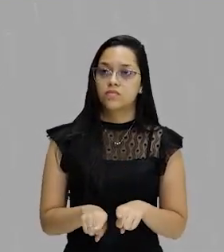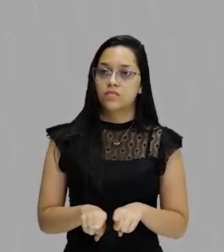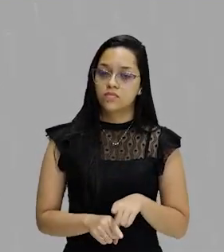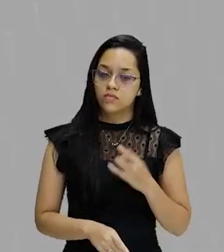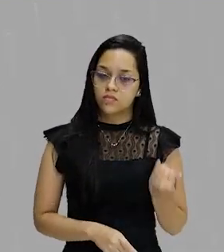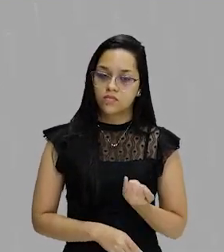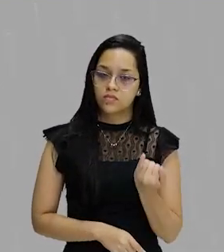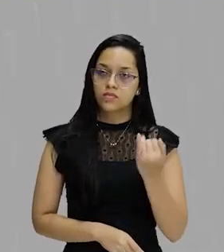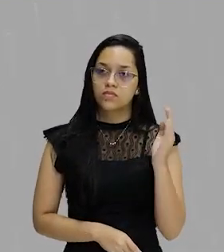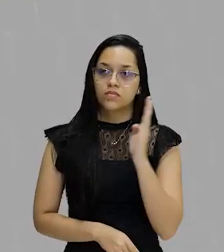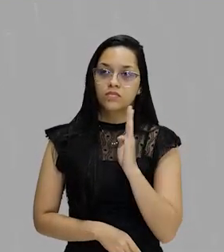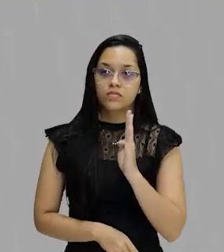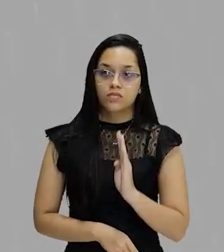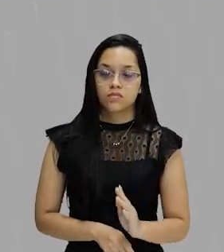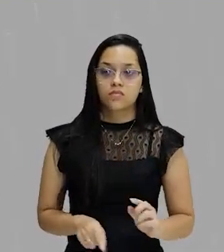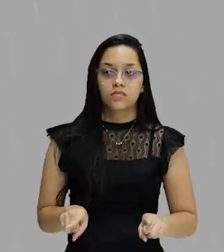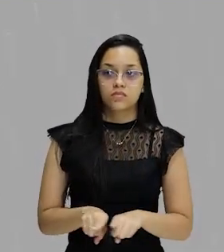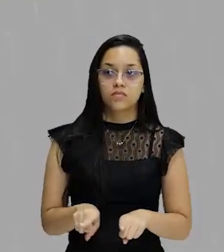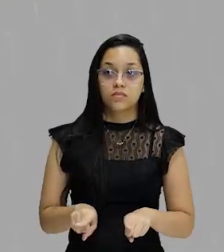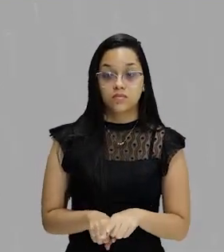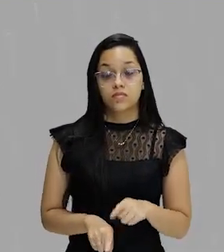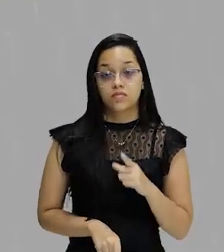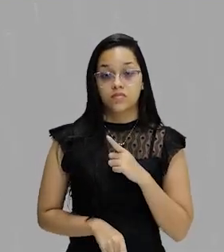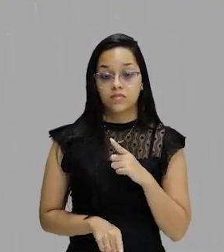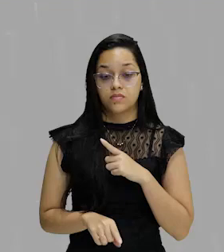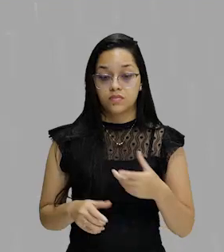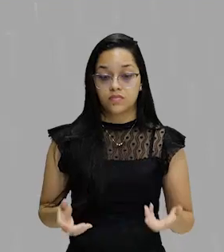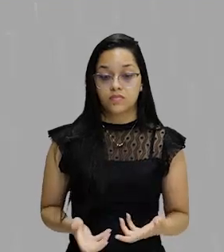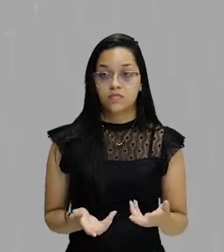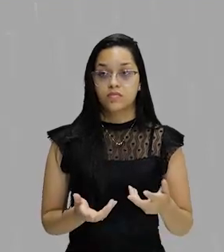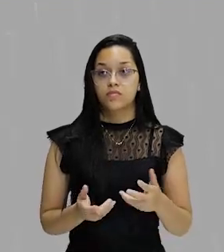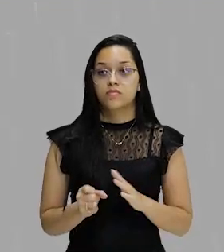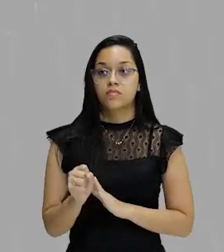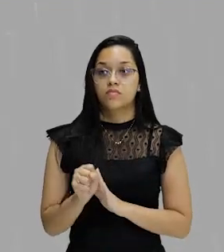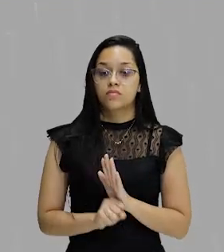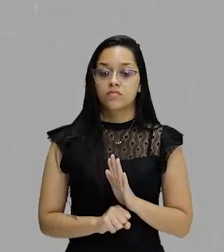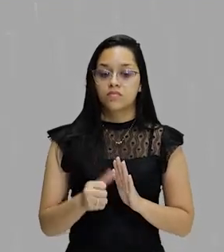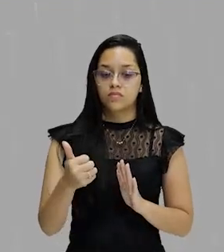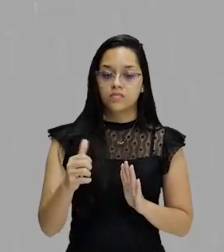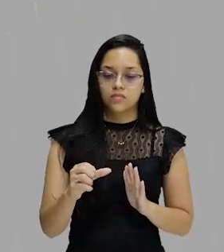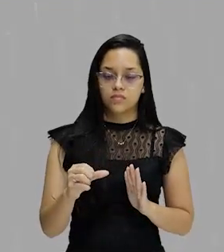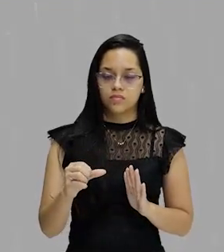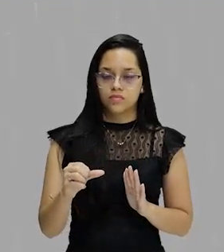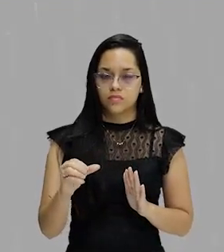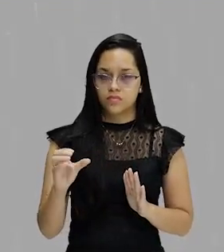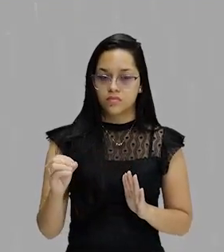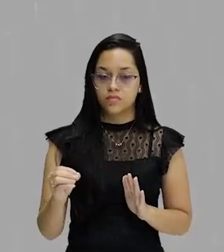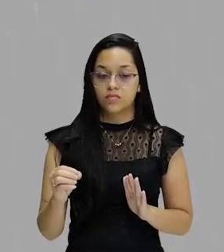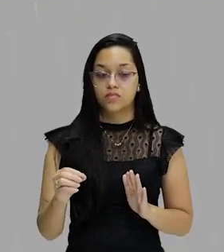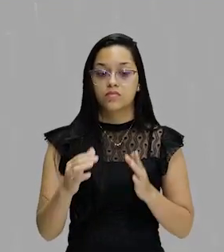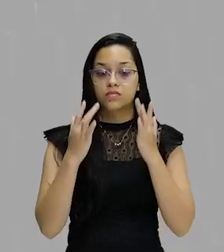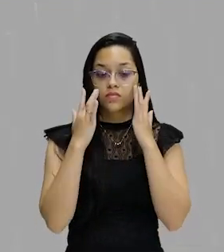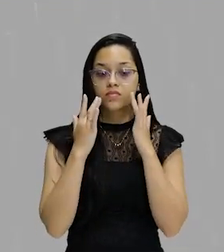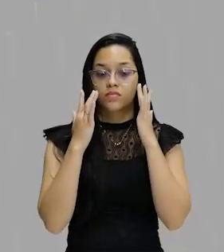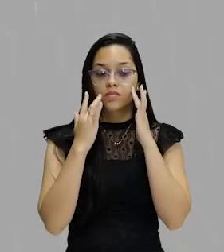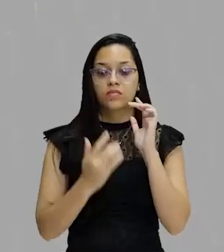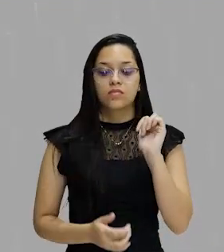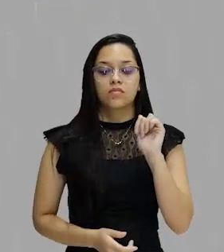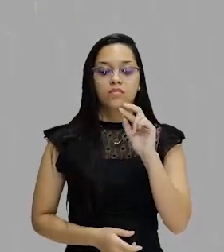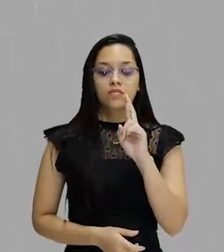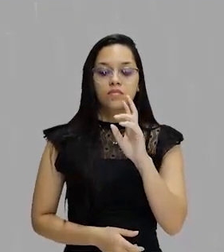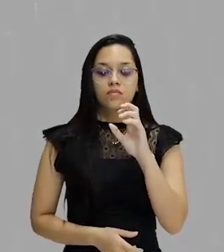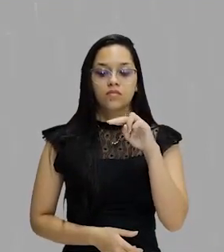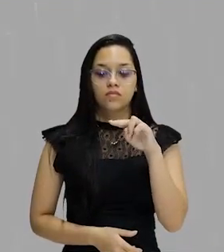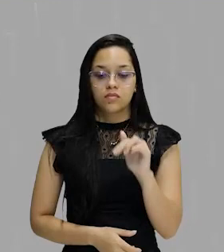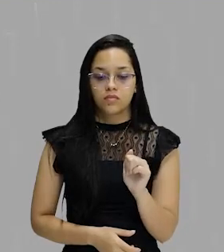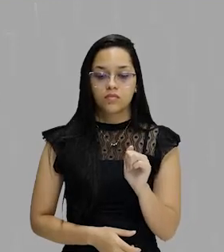importante, por exemplo, no Brasil, uma das grandes manifestações da década de 1960 é o Teatro de Arena.